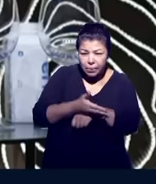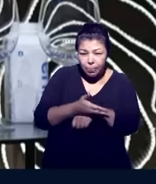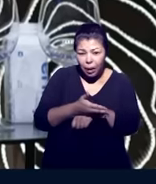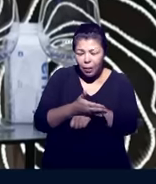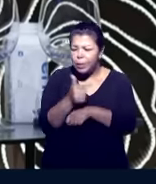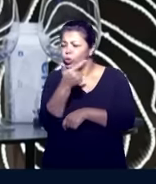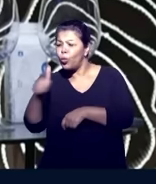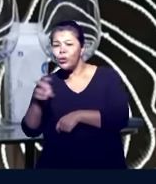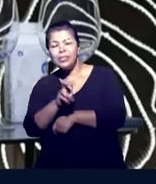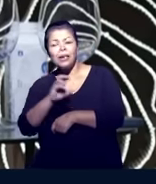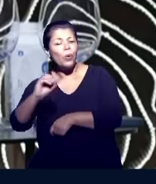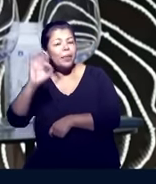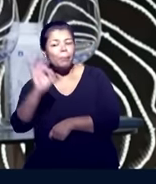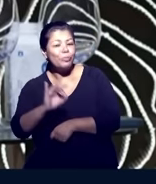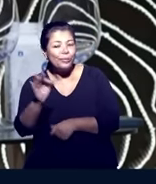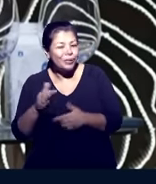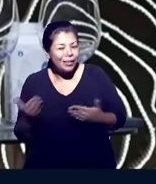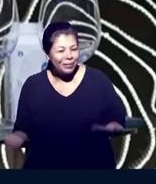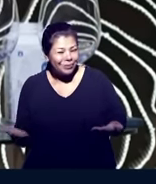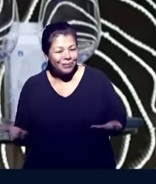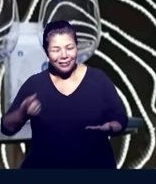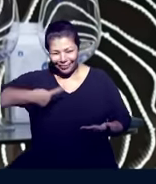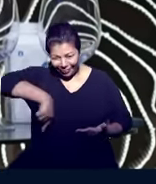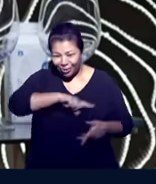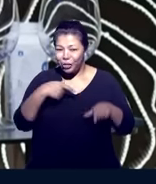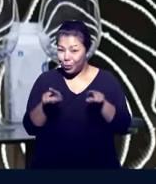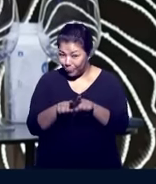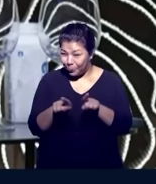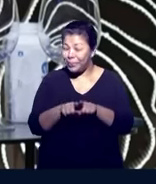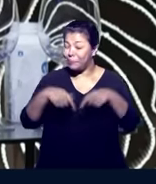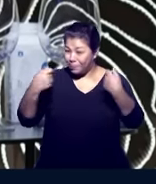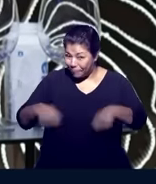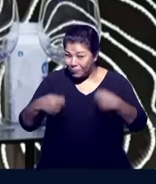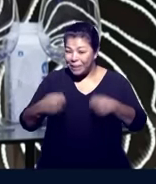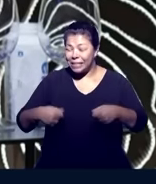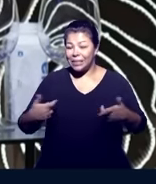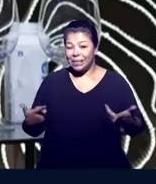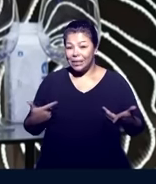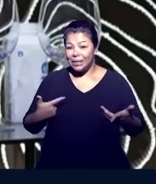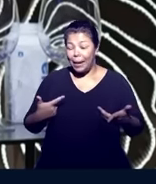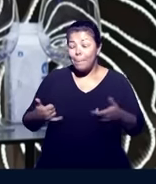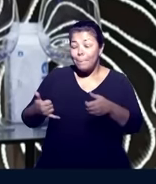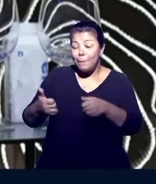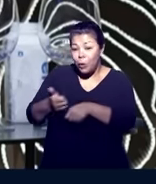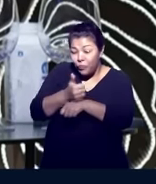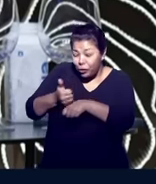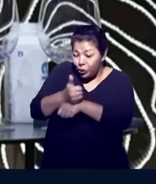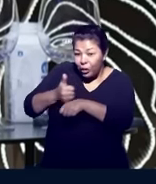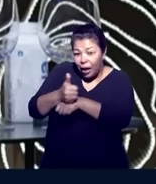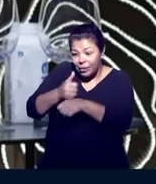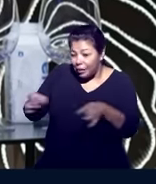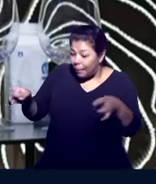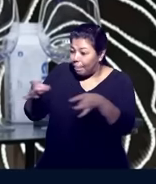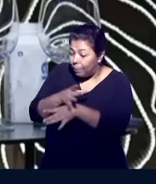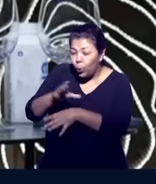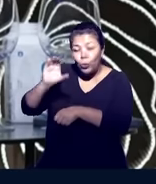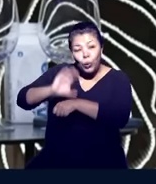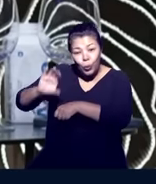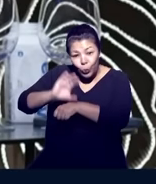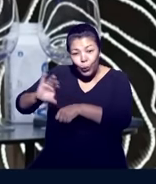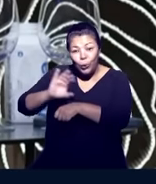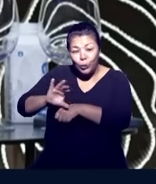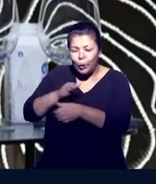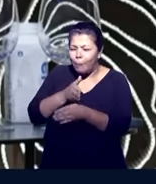profissionalizantes para que ele saia né E tem muitas profissões de de nível médio que às vezes remuneram